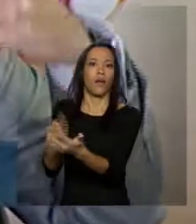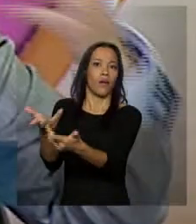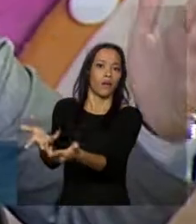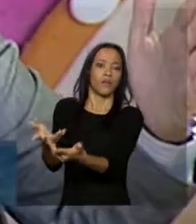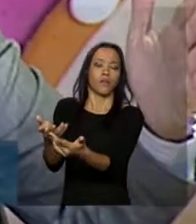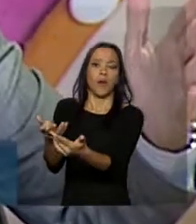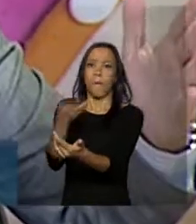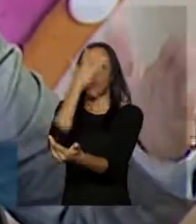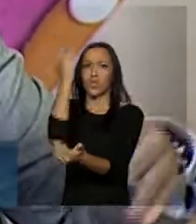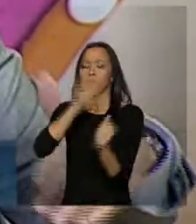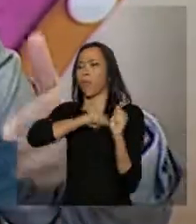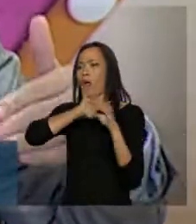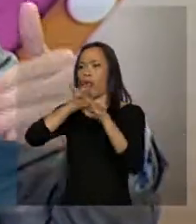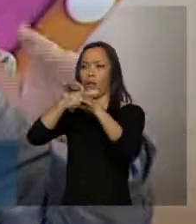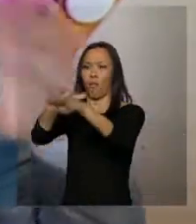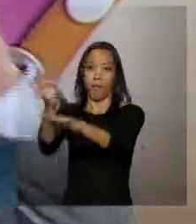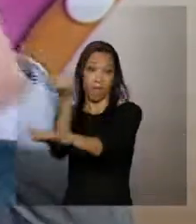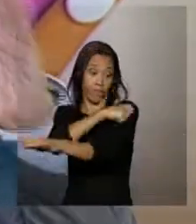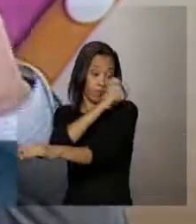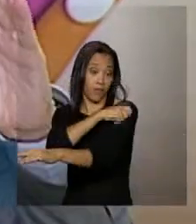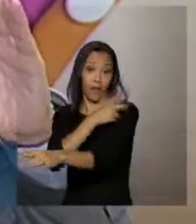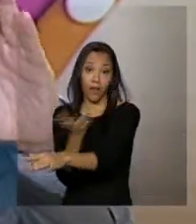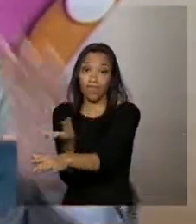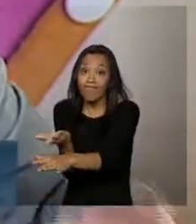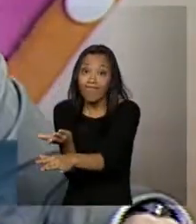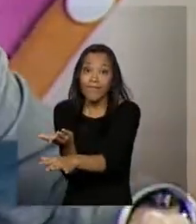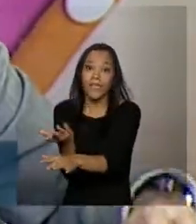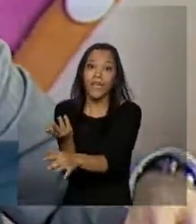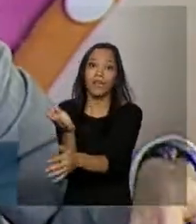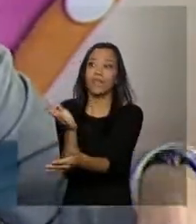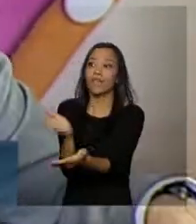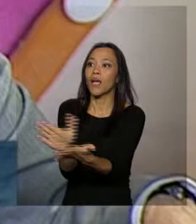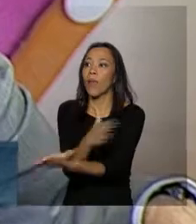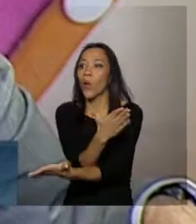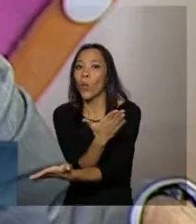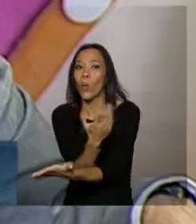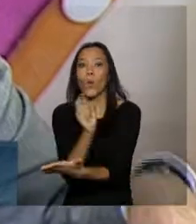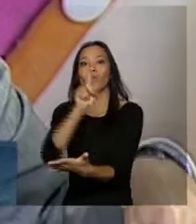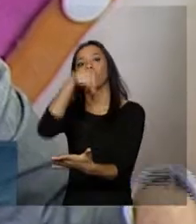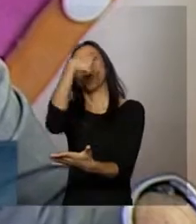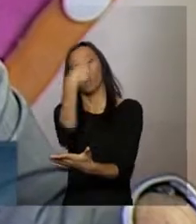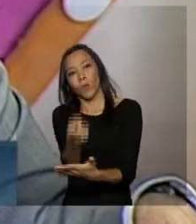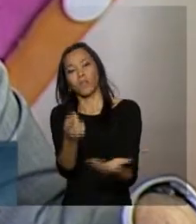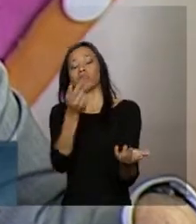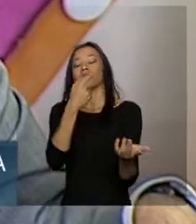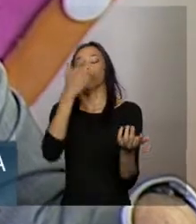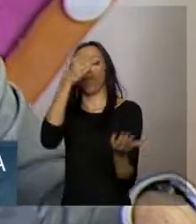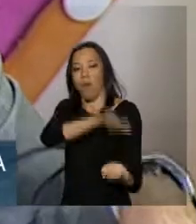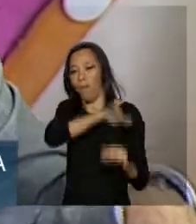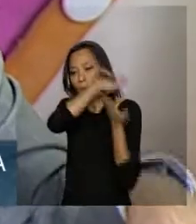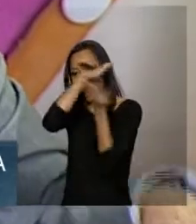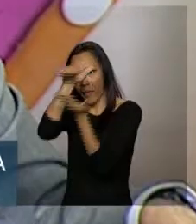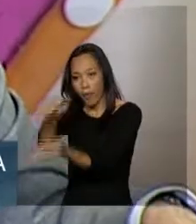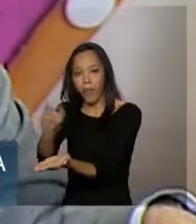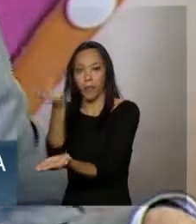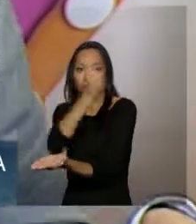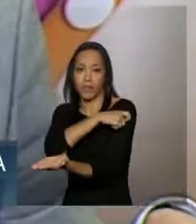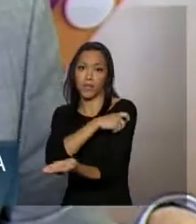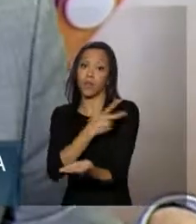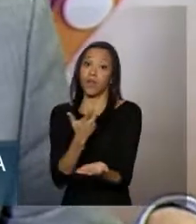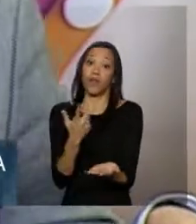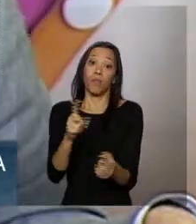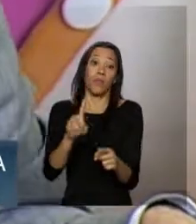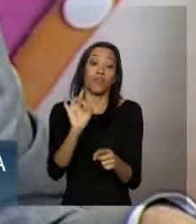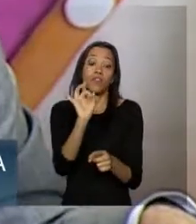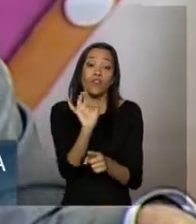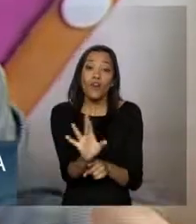uma super procura, até porque é importante, nos postos de saúde ninguém pede, e nós não queremos que assim seja,